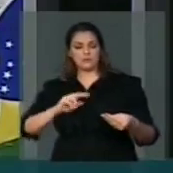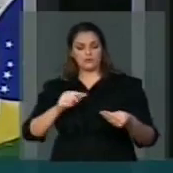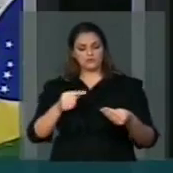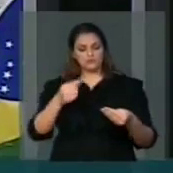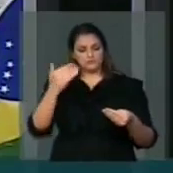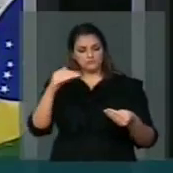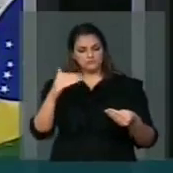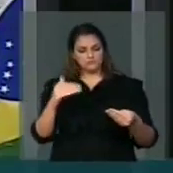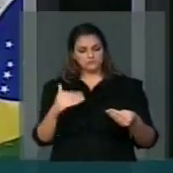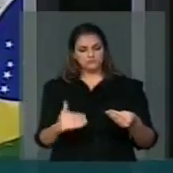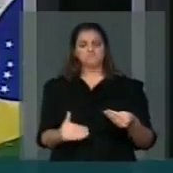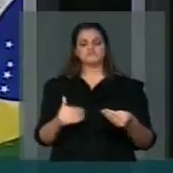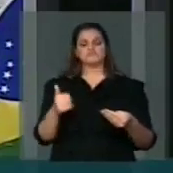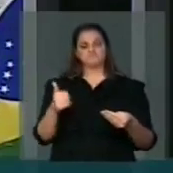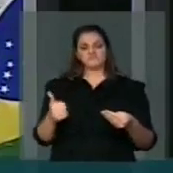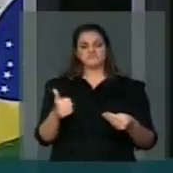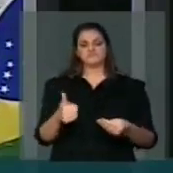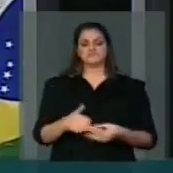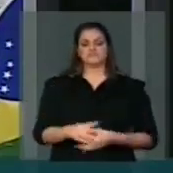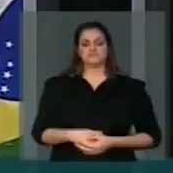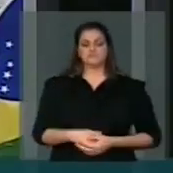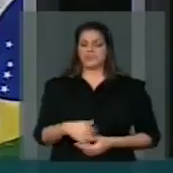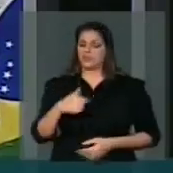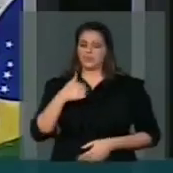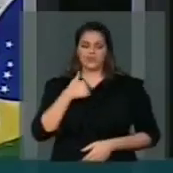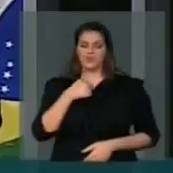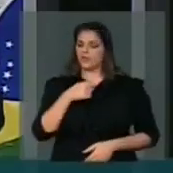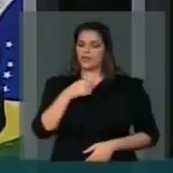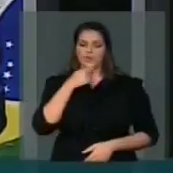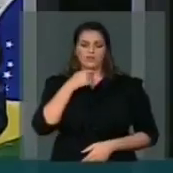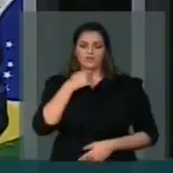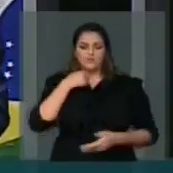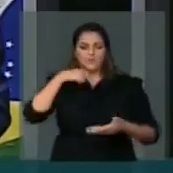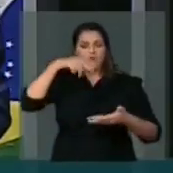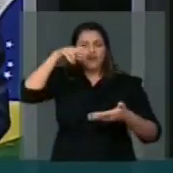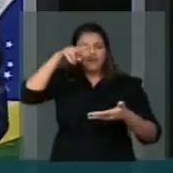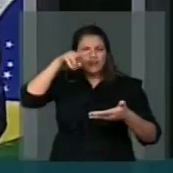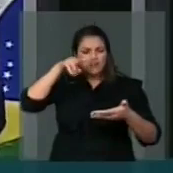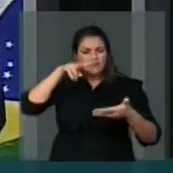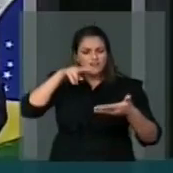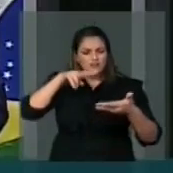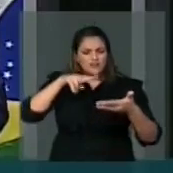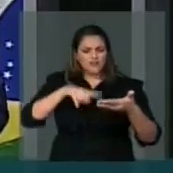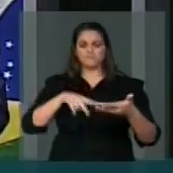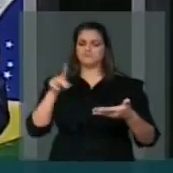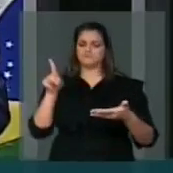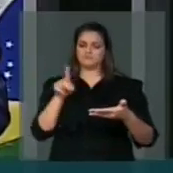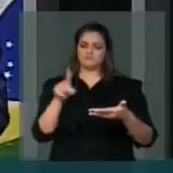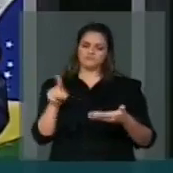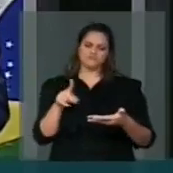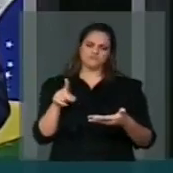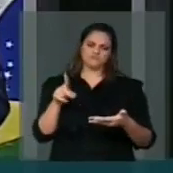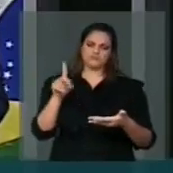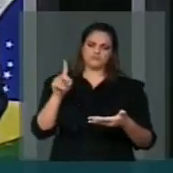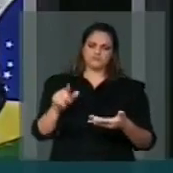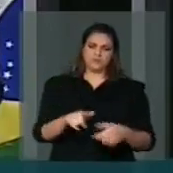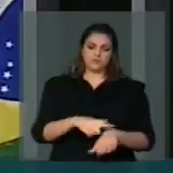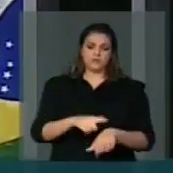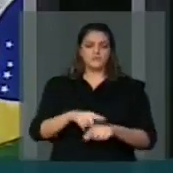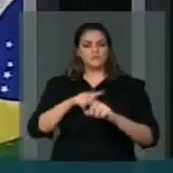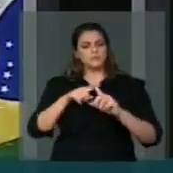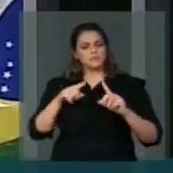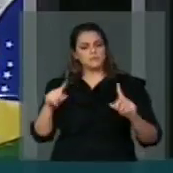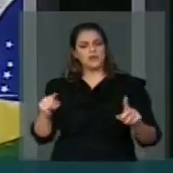caso. Quero lhe dizer que não me detive nem ainda no conteúdo, mas só o fato da iniciativa, da